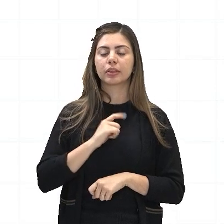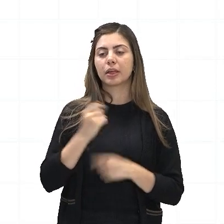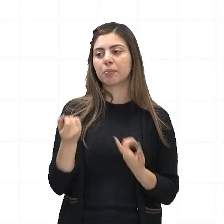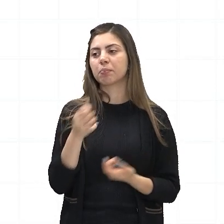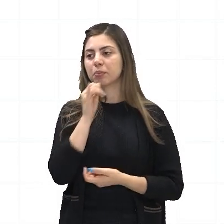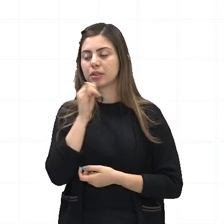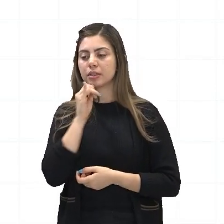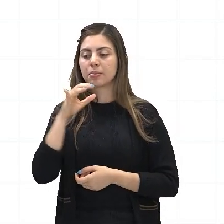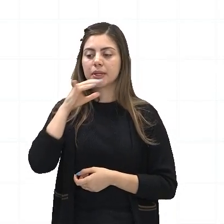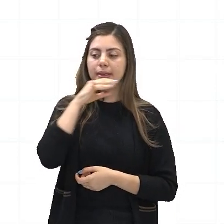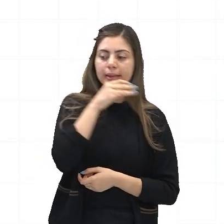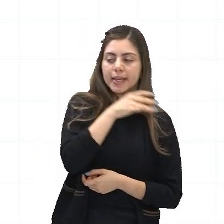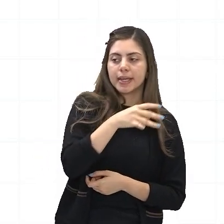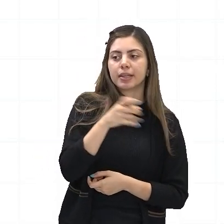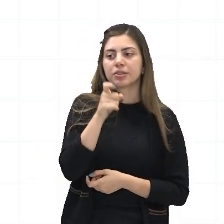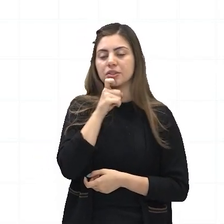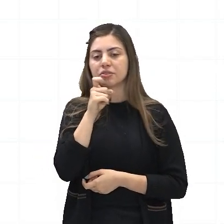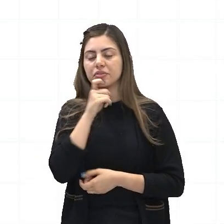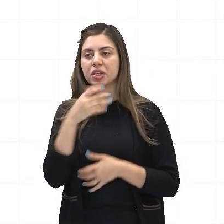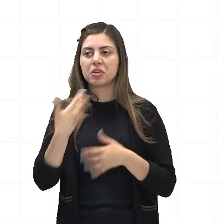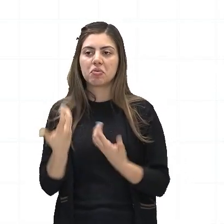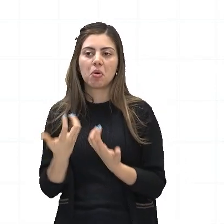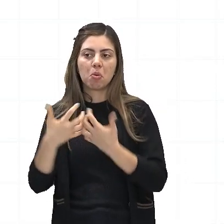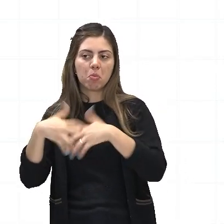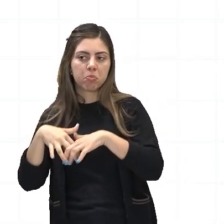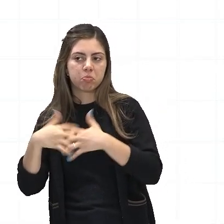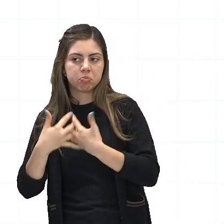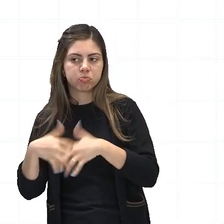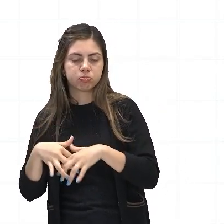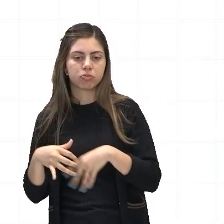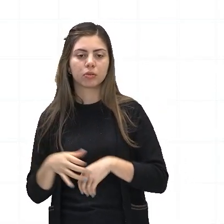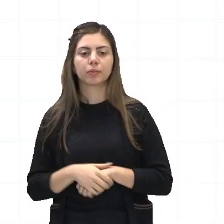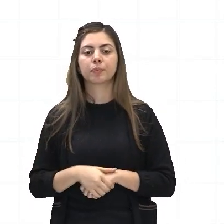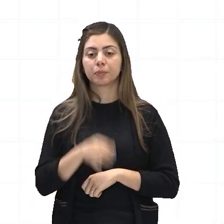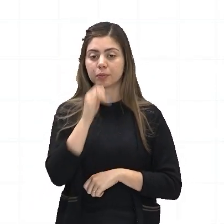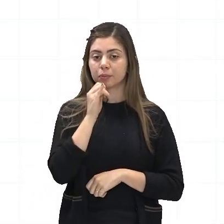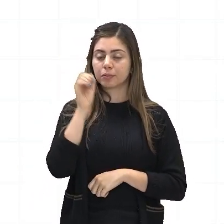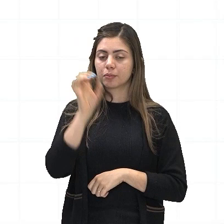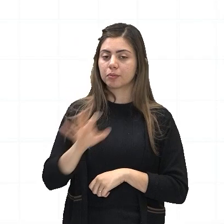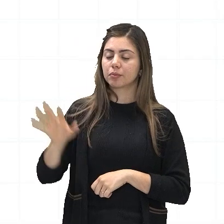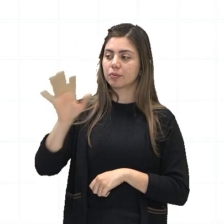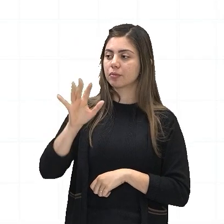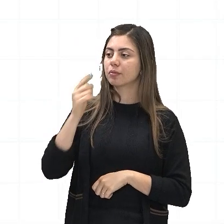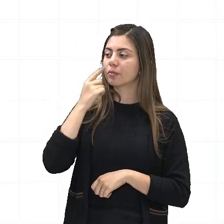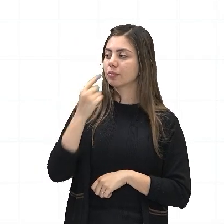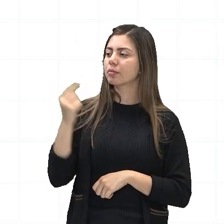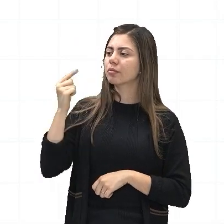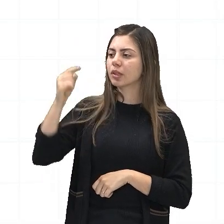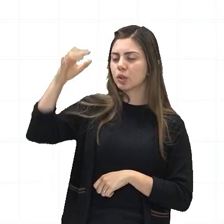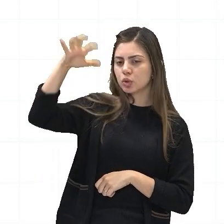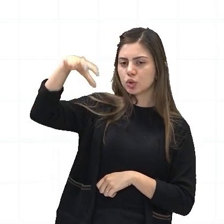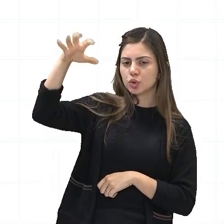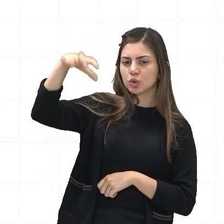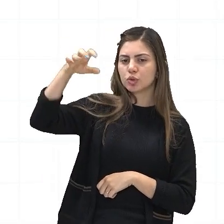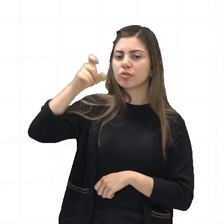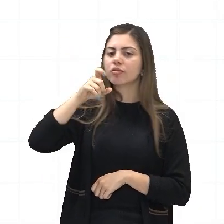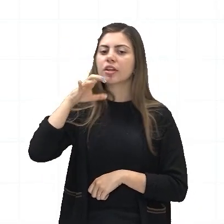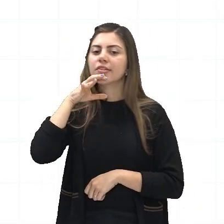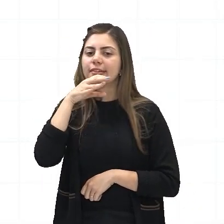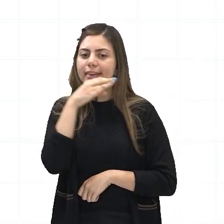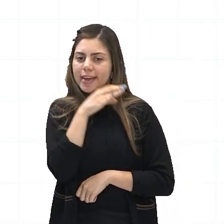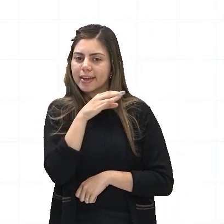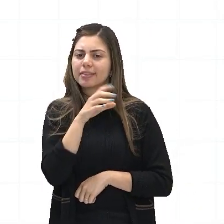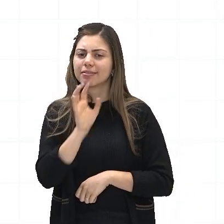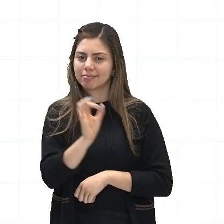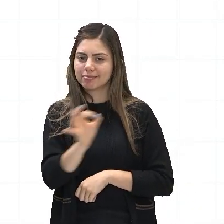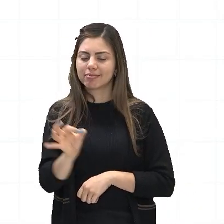térmica, né? Em energia mecânica. Por exemplo, nós temos aí na imagem o chuveiro elétrico, né? A gente sabe que esse chuveiro ele é utilizado para aquecer ali a